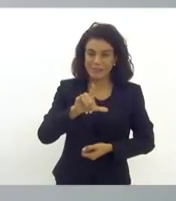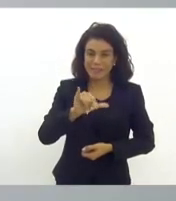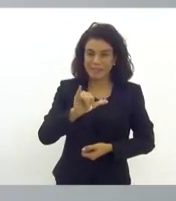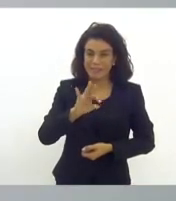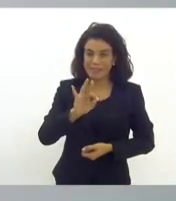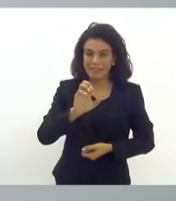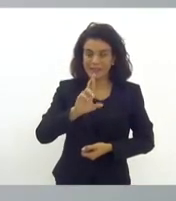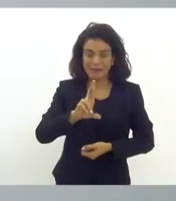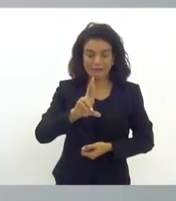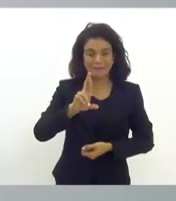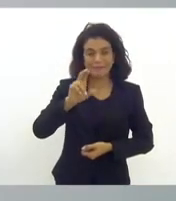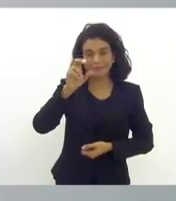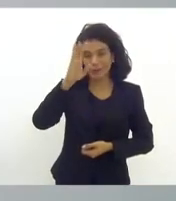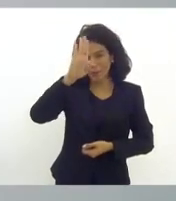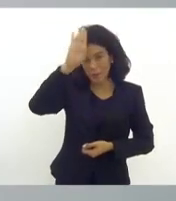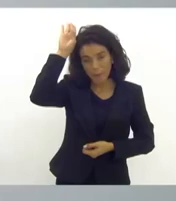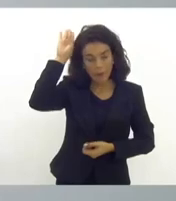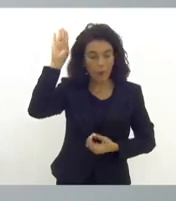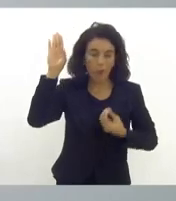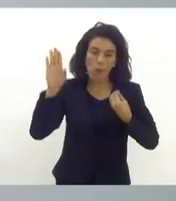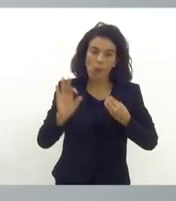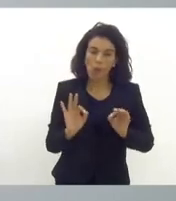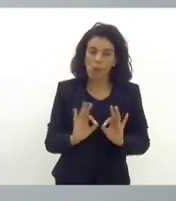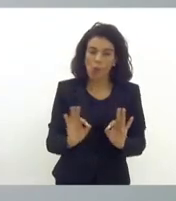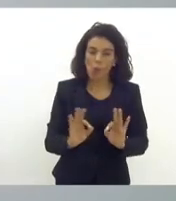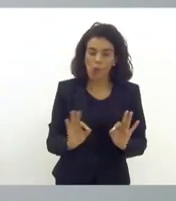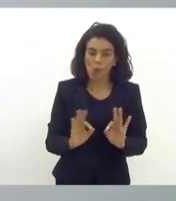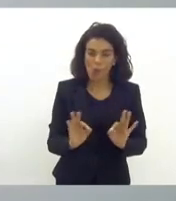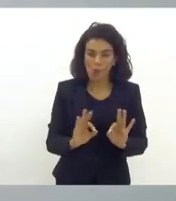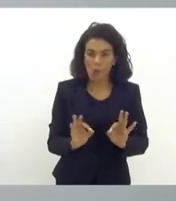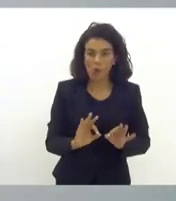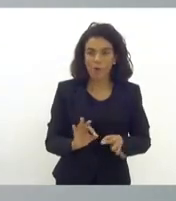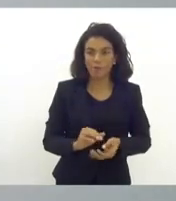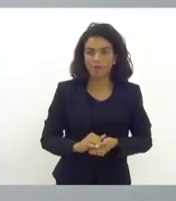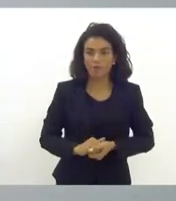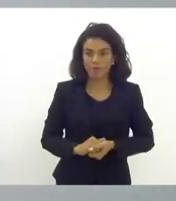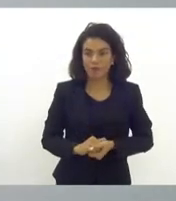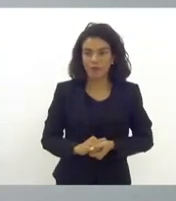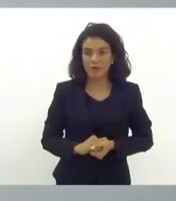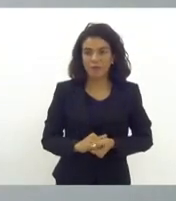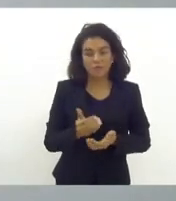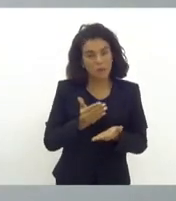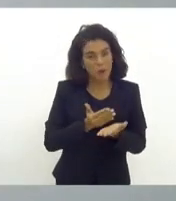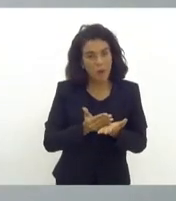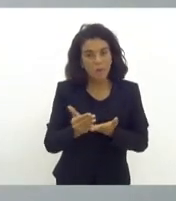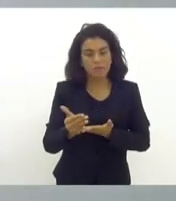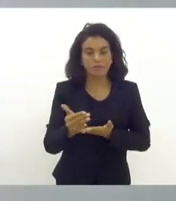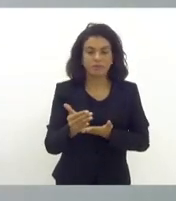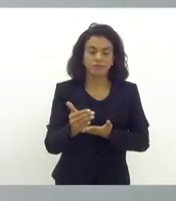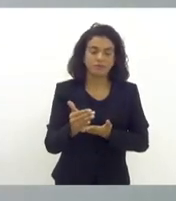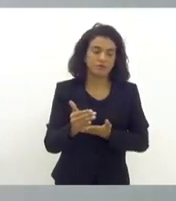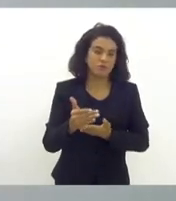a contribuir contribuição de todos aqui na mesa vai ser fundamental para iniciarmos Já o nosso trabalhos